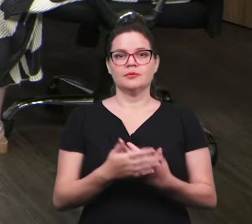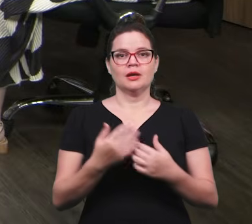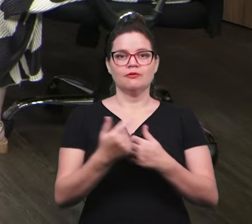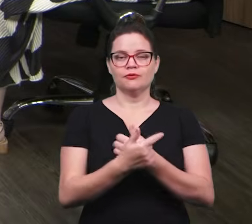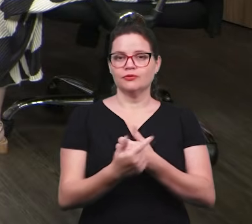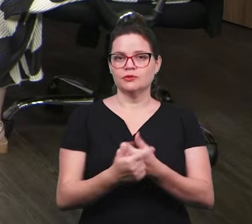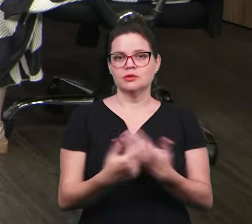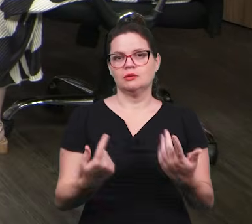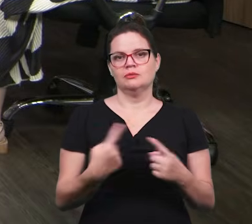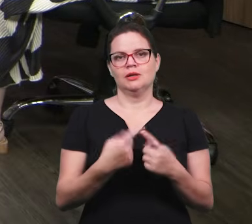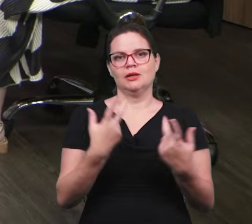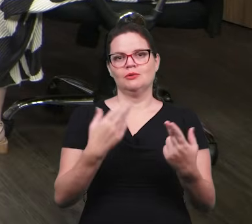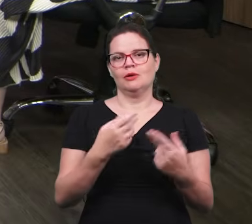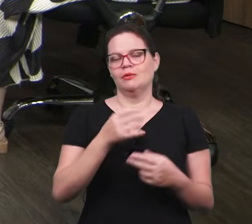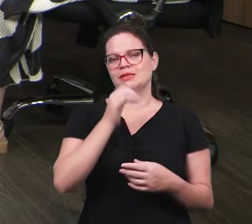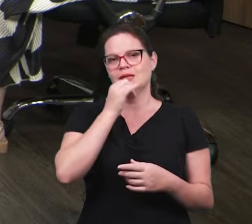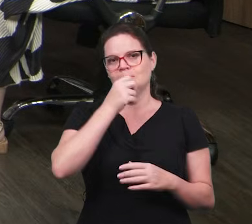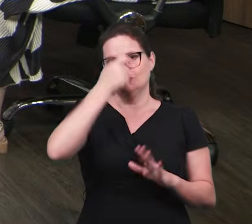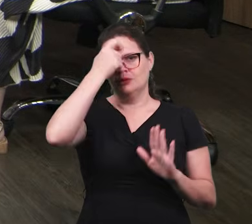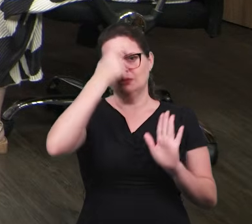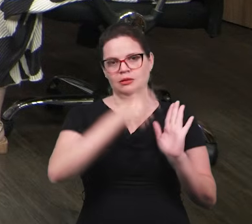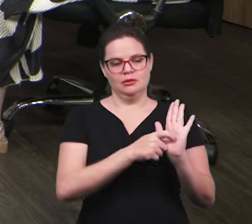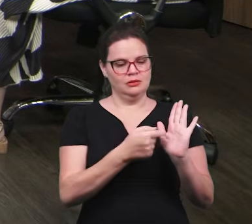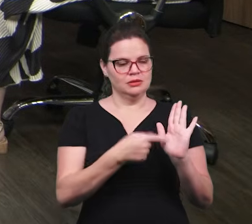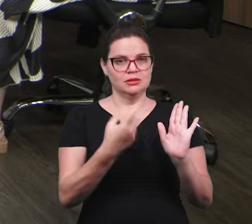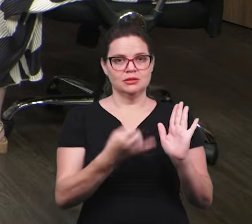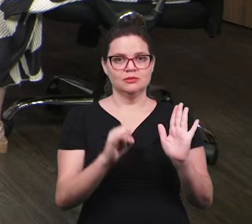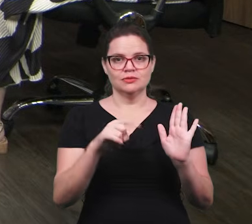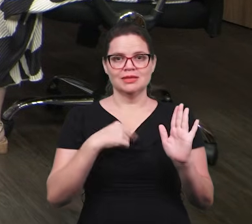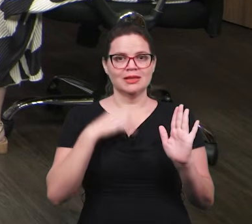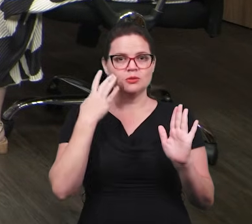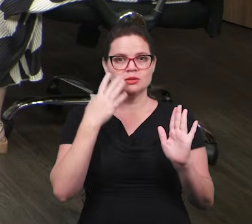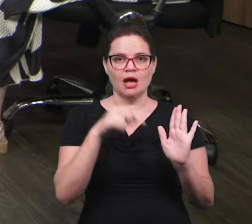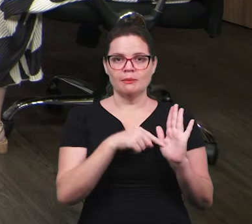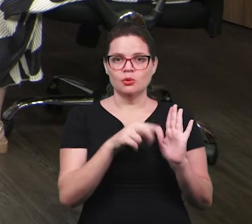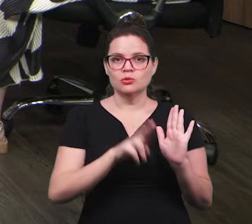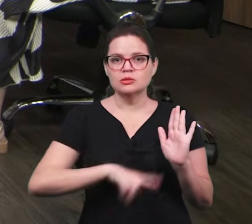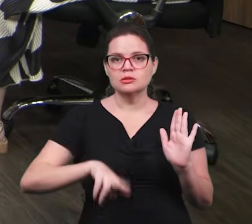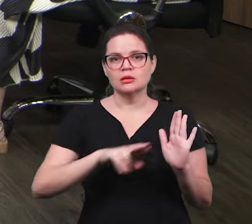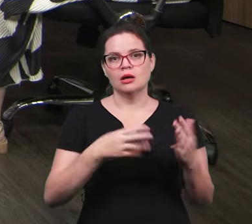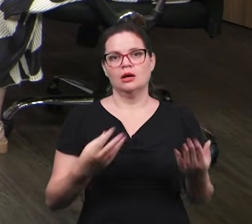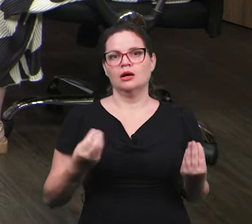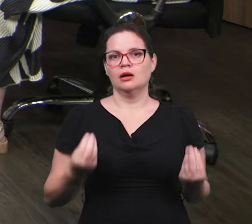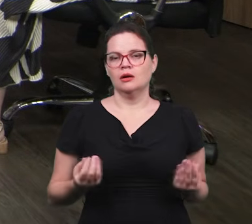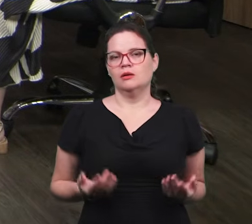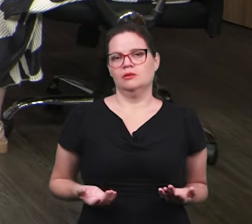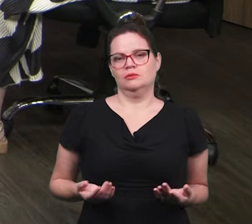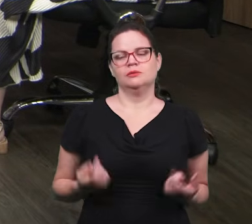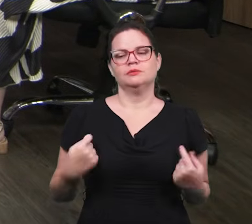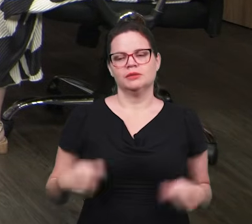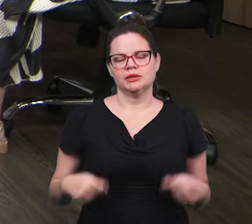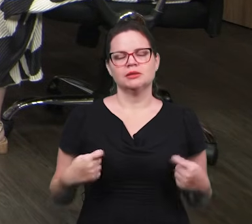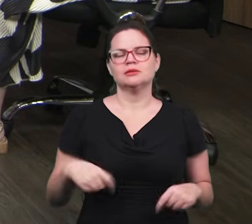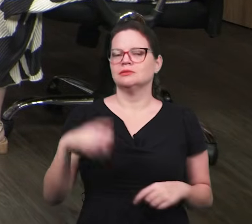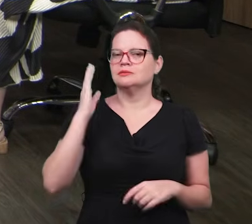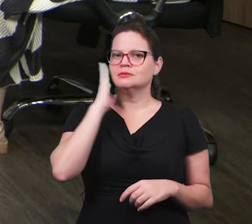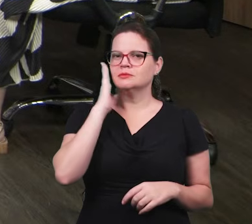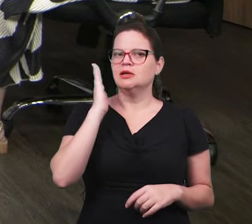você não passar a usá-la de forma inteligente, né? Então tem que ter